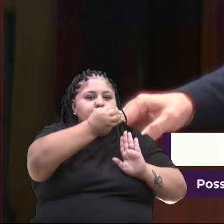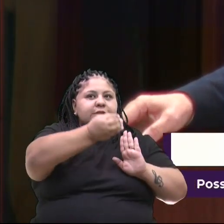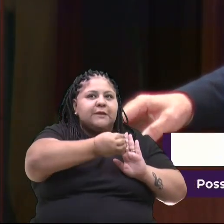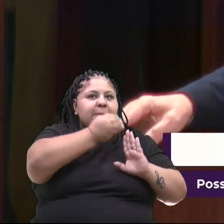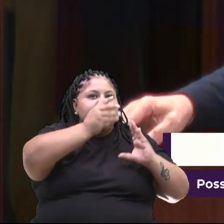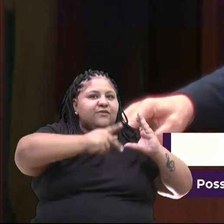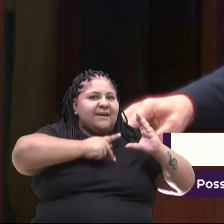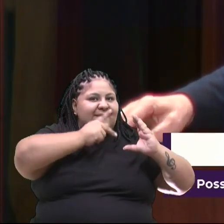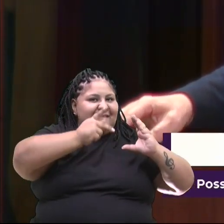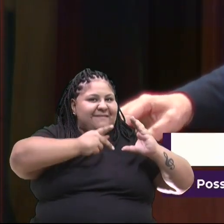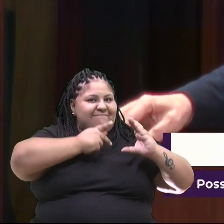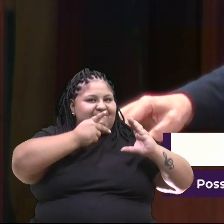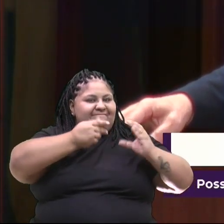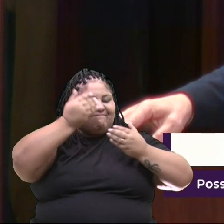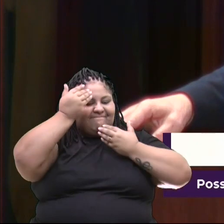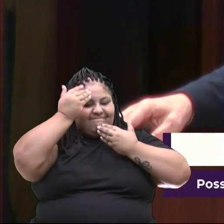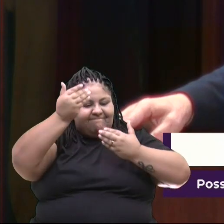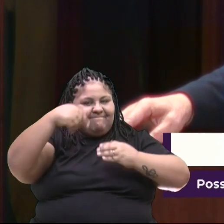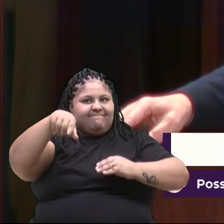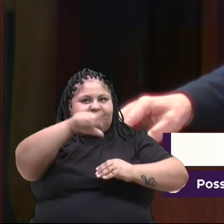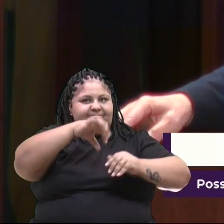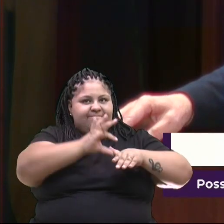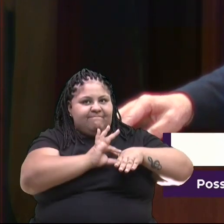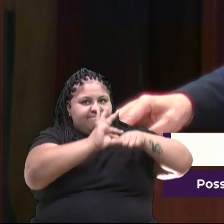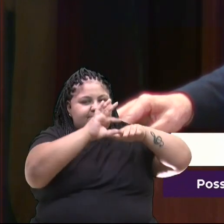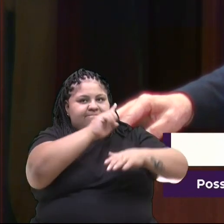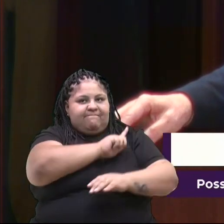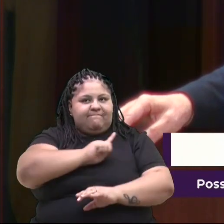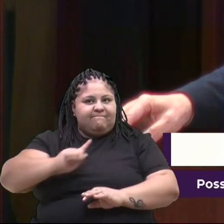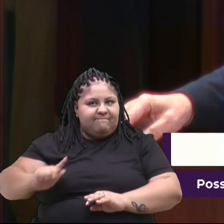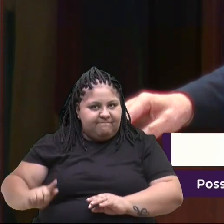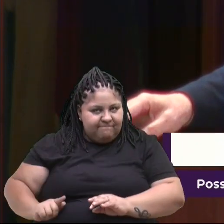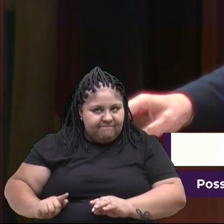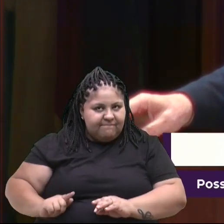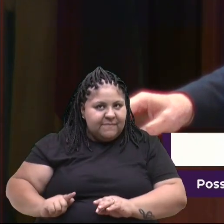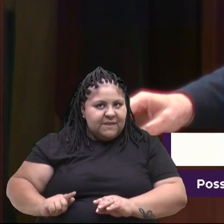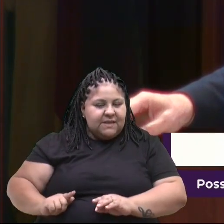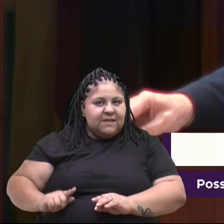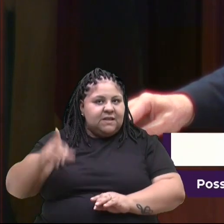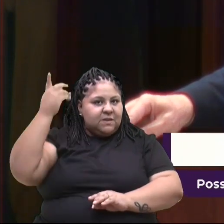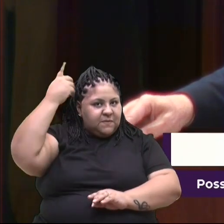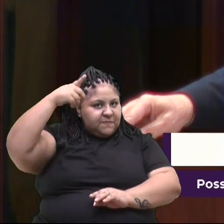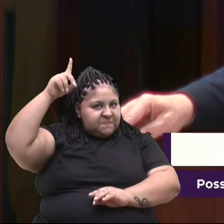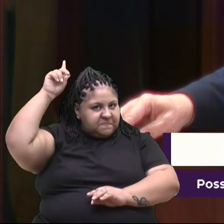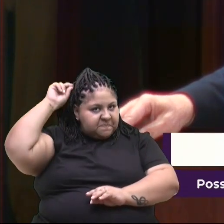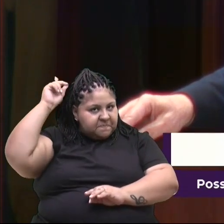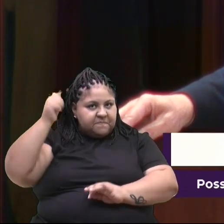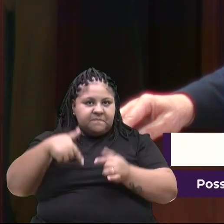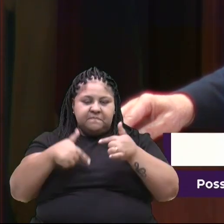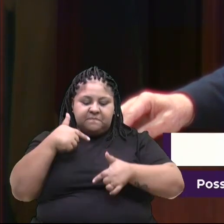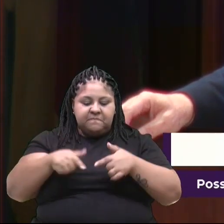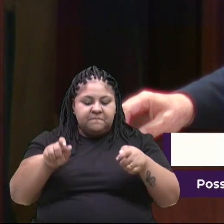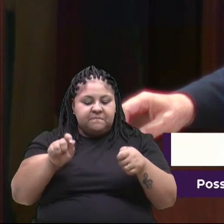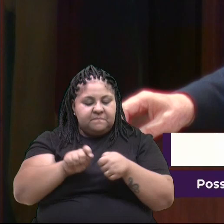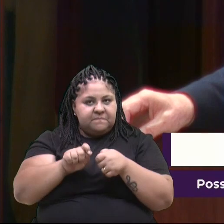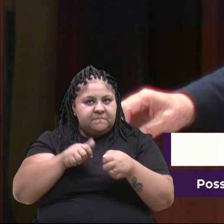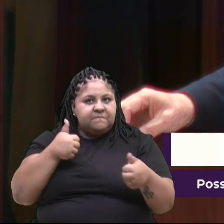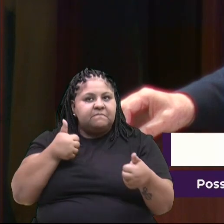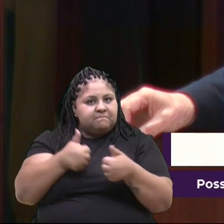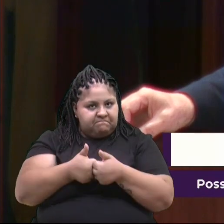Vereadores. Agradecer ao nosso líder de governo, o vereador Lucas Dil, pelo trabalho que fizemos